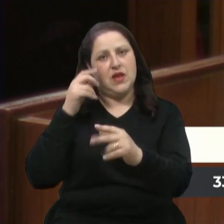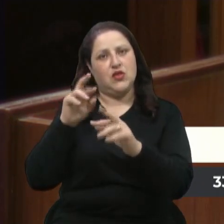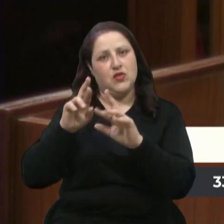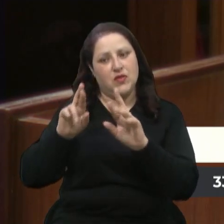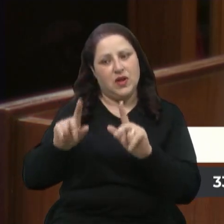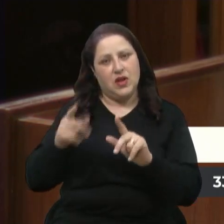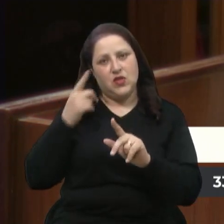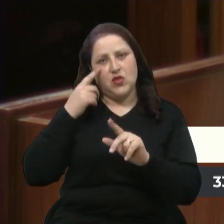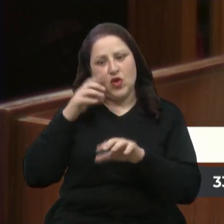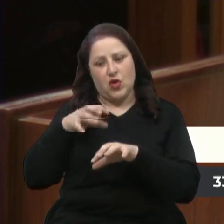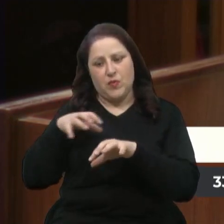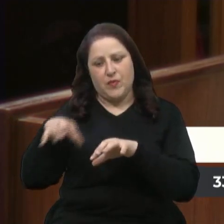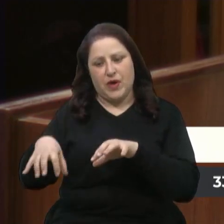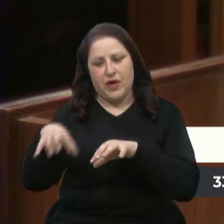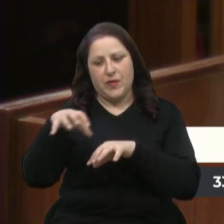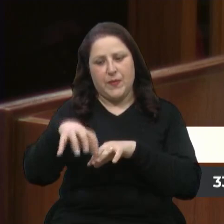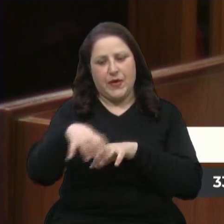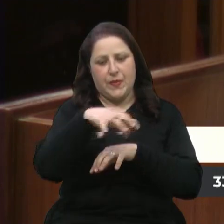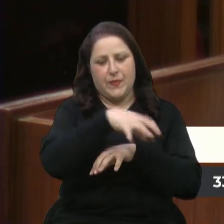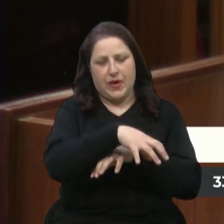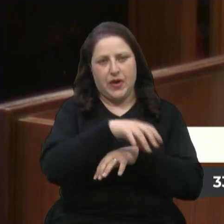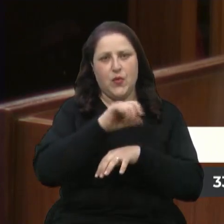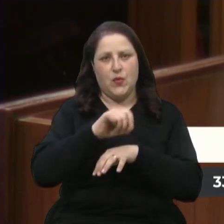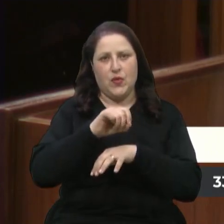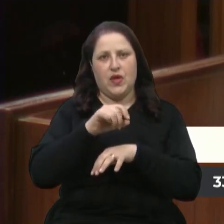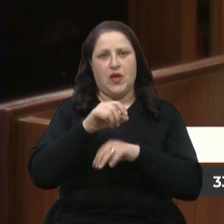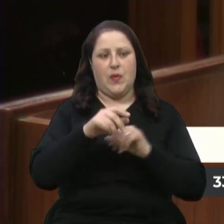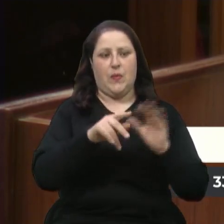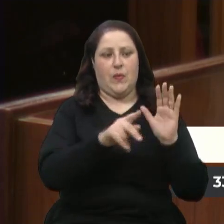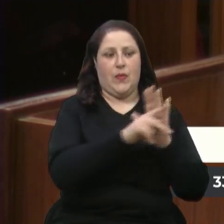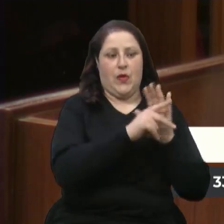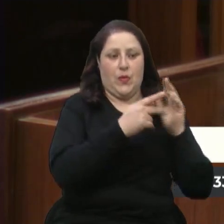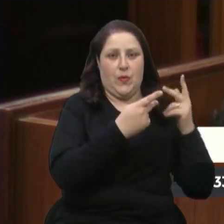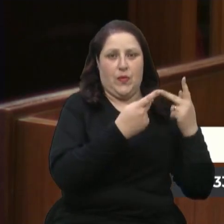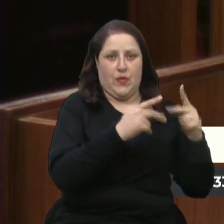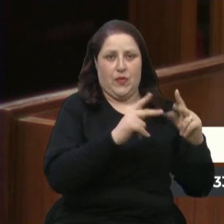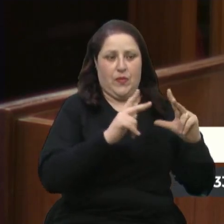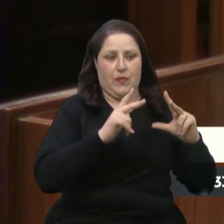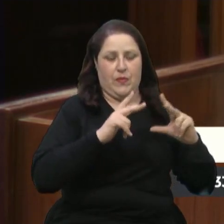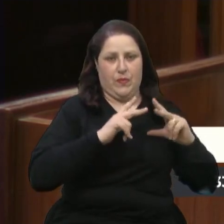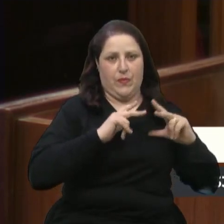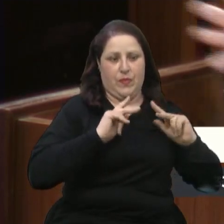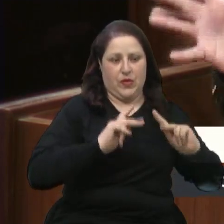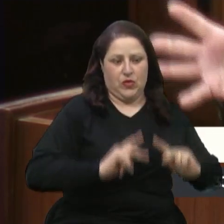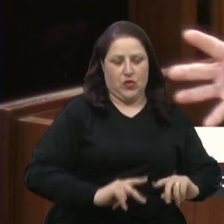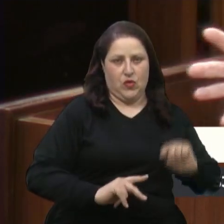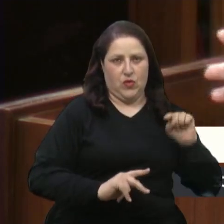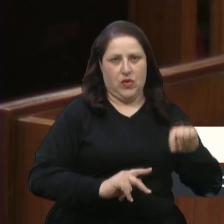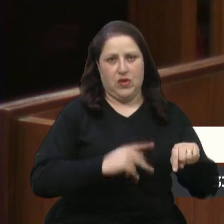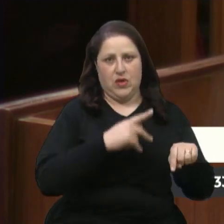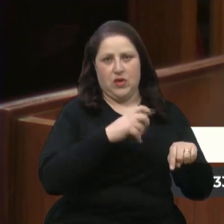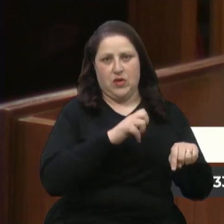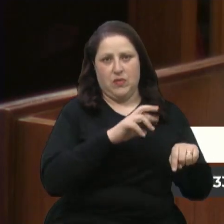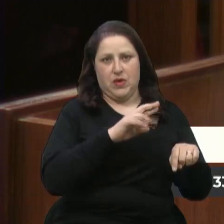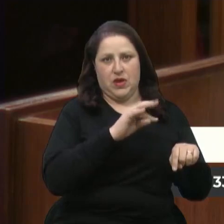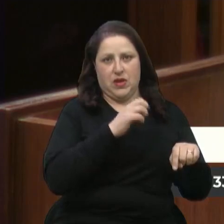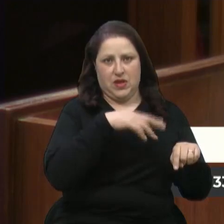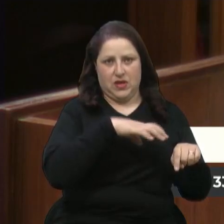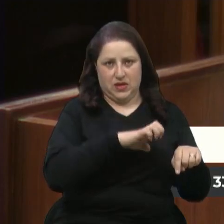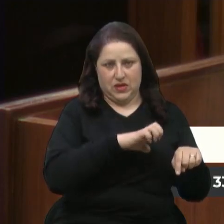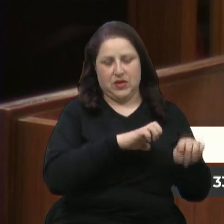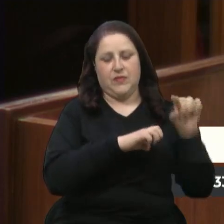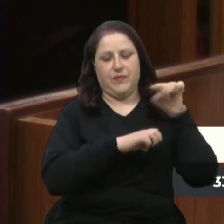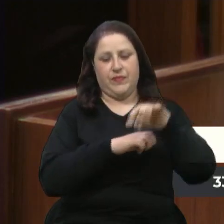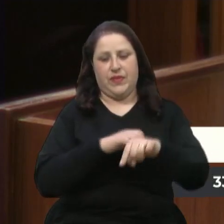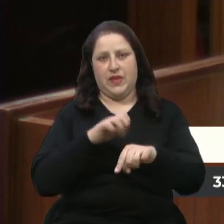pertence. Né? Então, essa é a grande distinção. Então, a Codeca não pode chegar e limpar tudo, porque ali tem